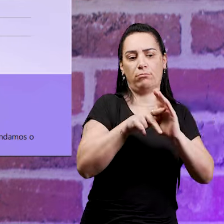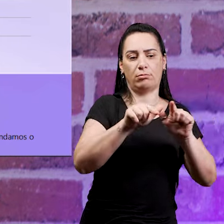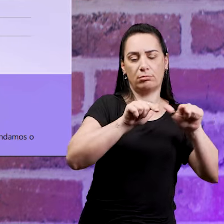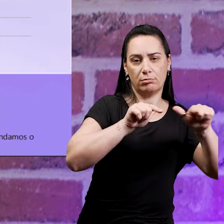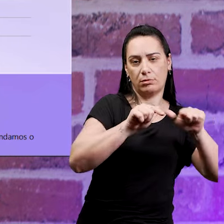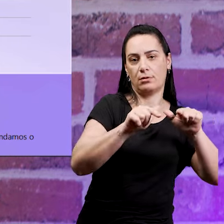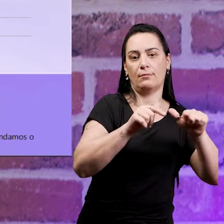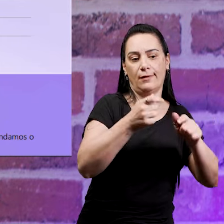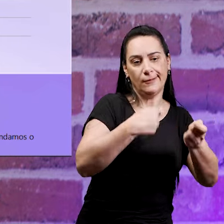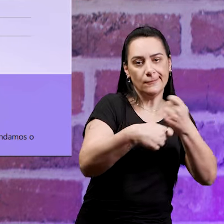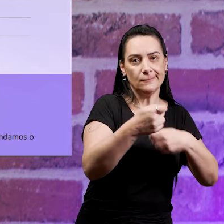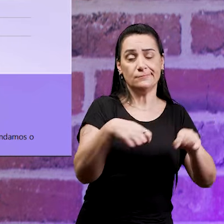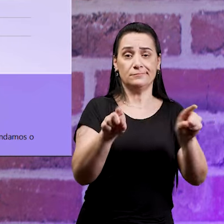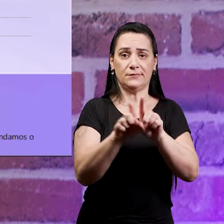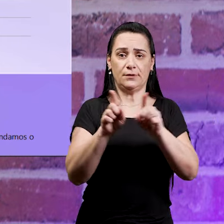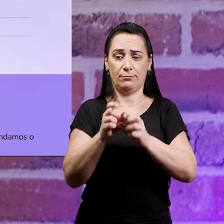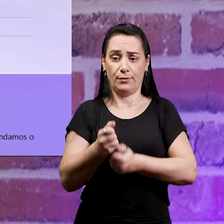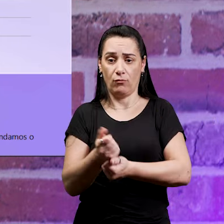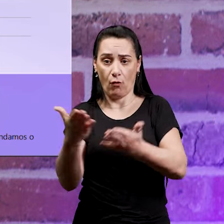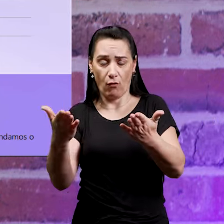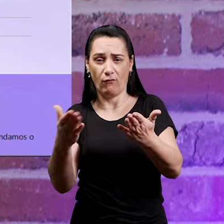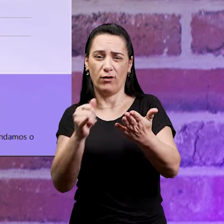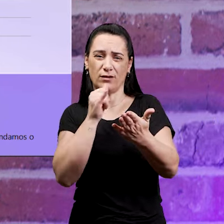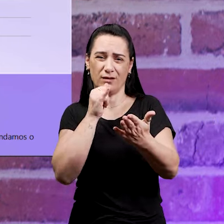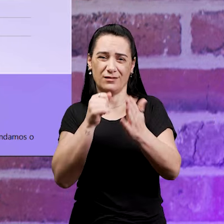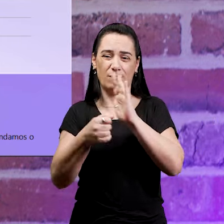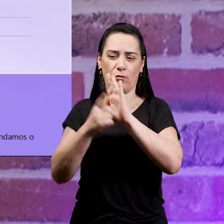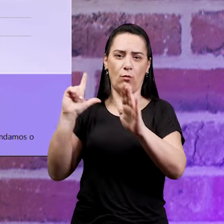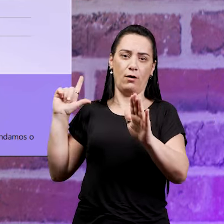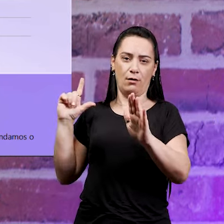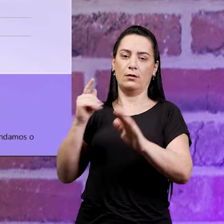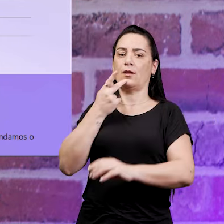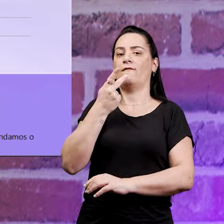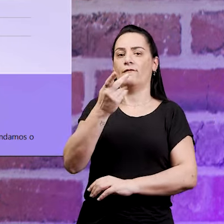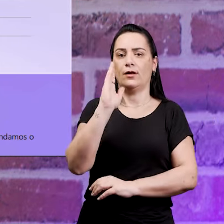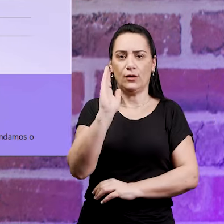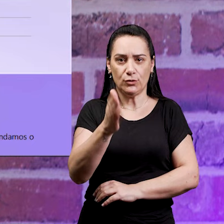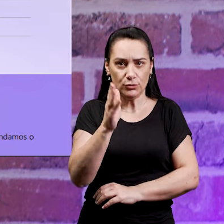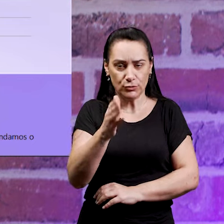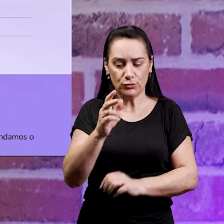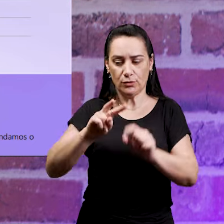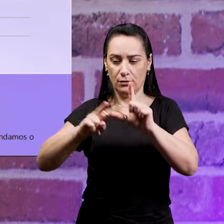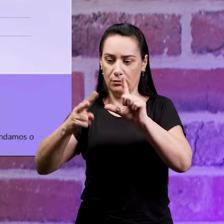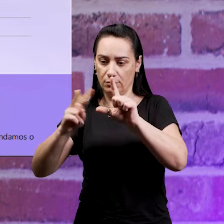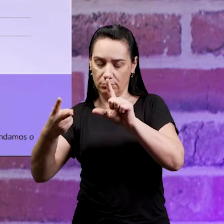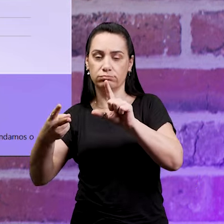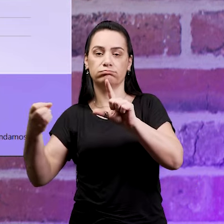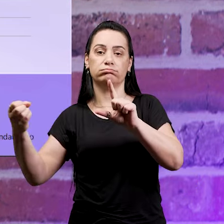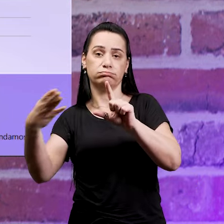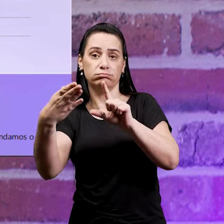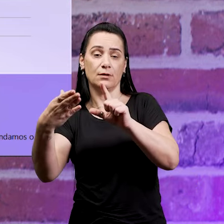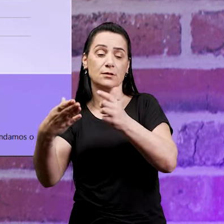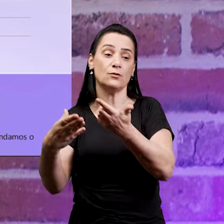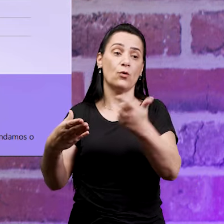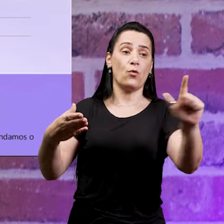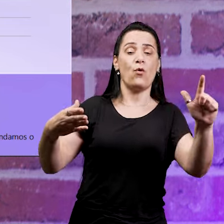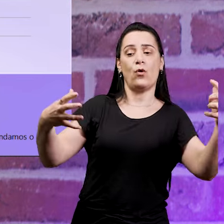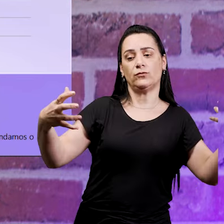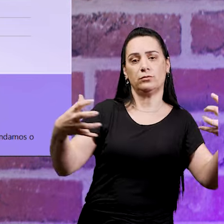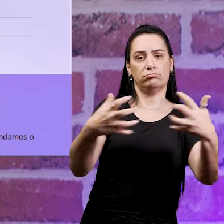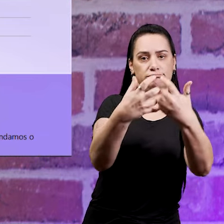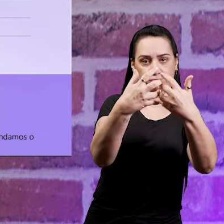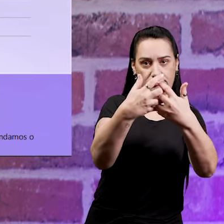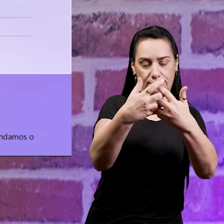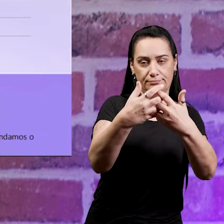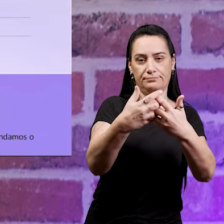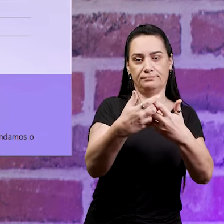Premium, tá? E a capacidade de adicionar ofertas foi o exemplo que eu dei de você justamente pegar o Essentials e colocar com